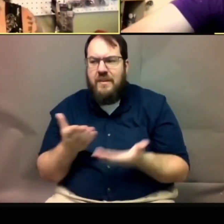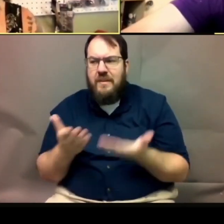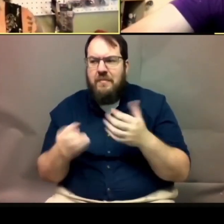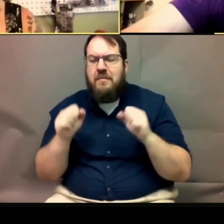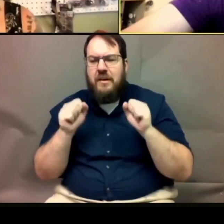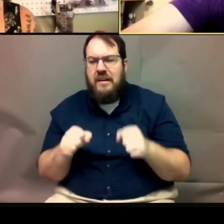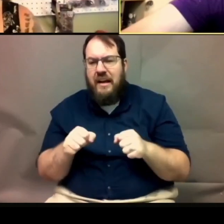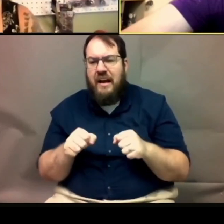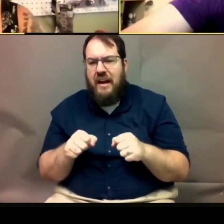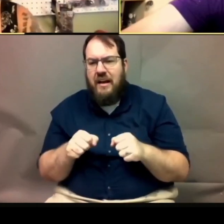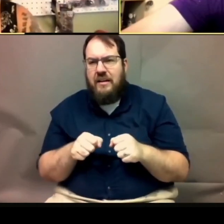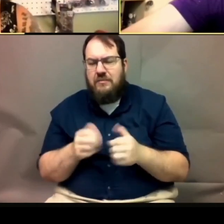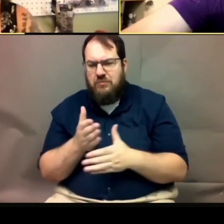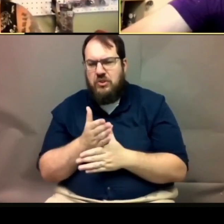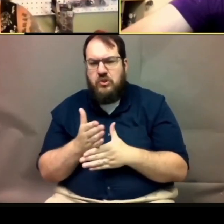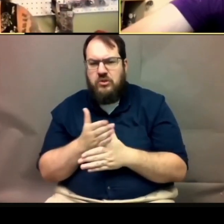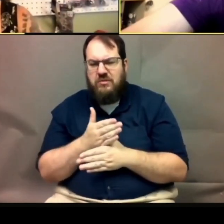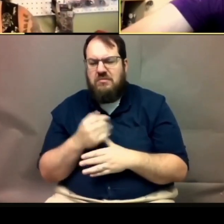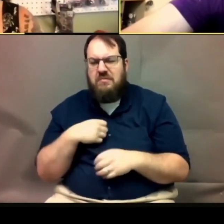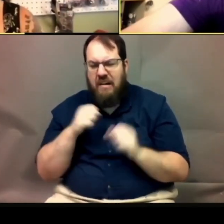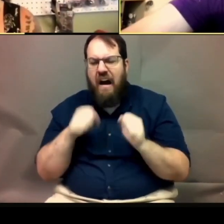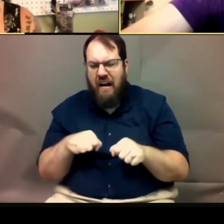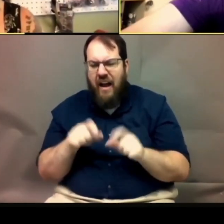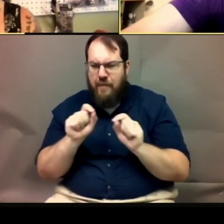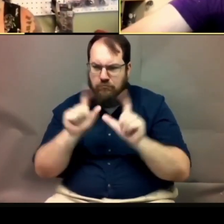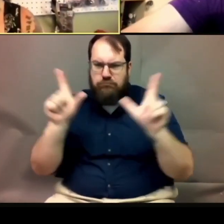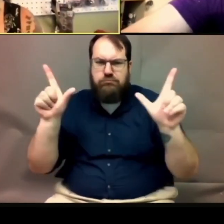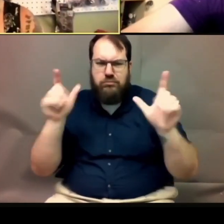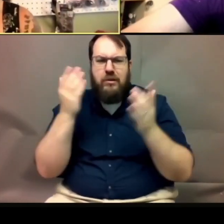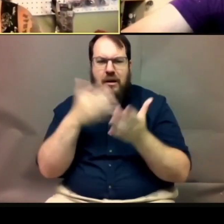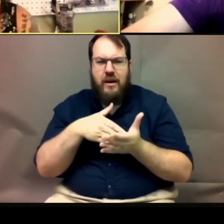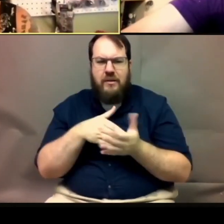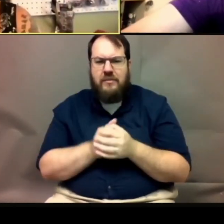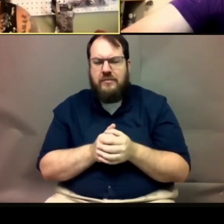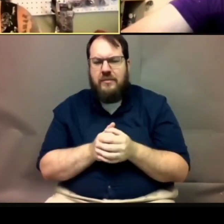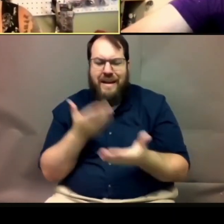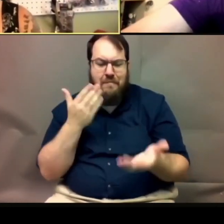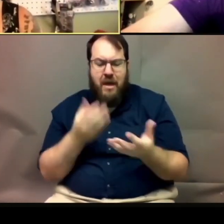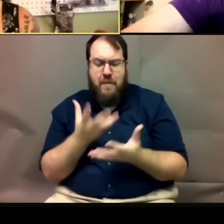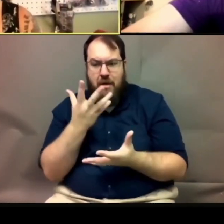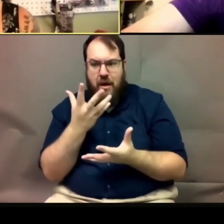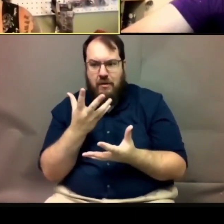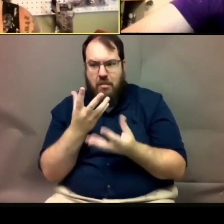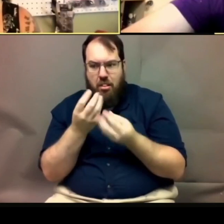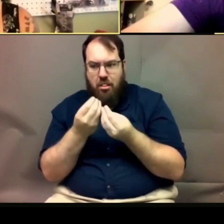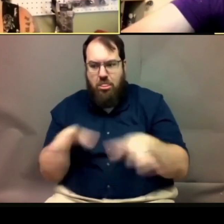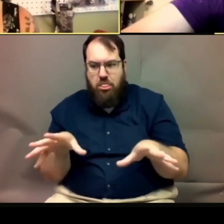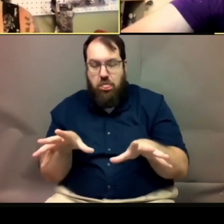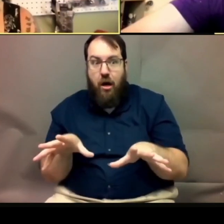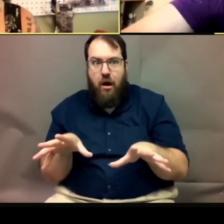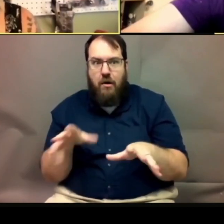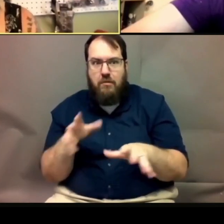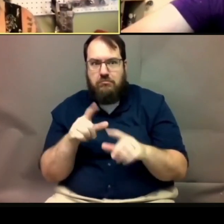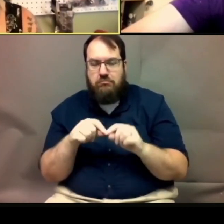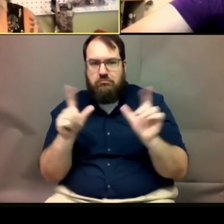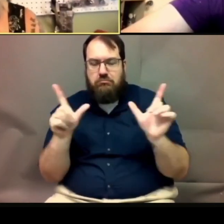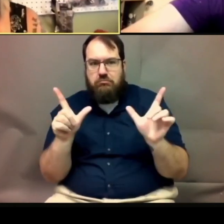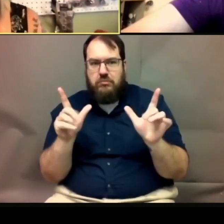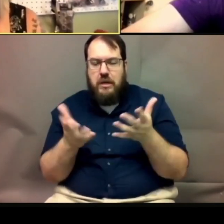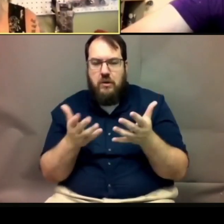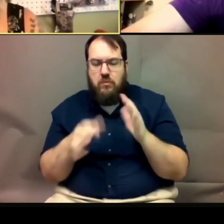recursos aos professores e talvez você queira botar na sua tela ai eu acho que eu perdi o slide